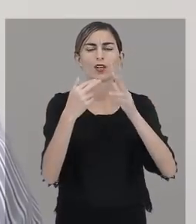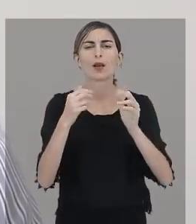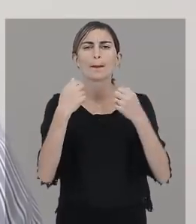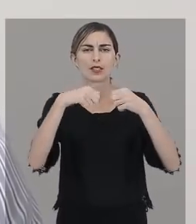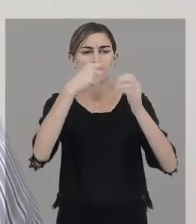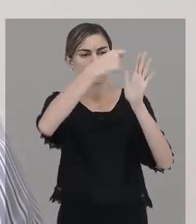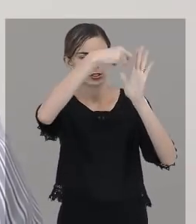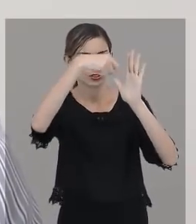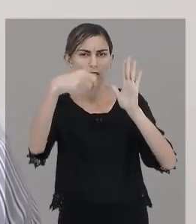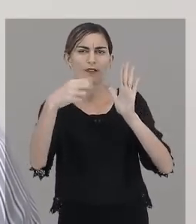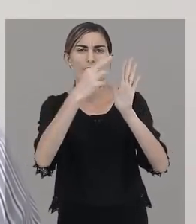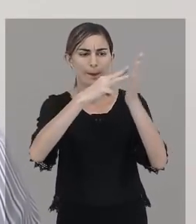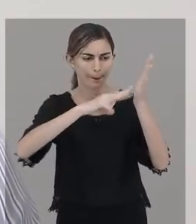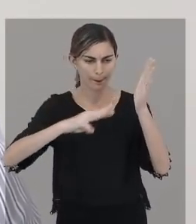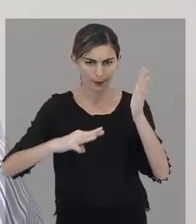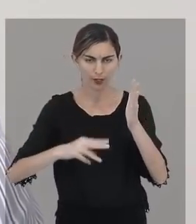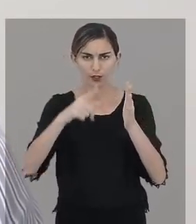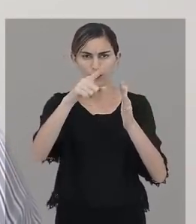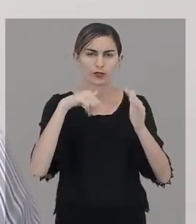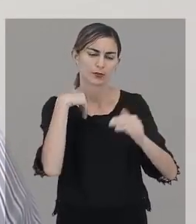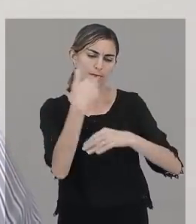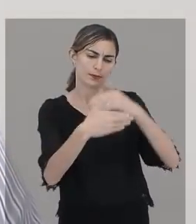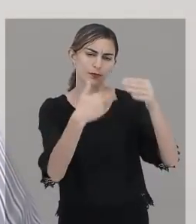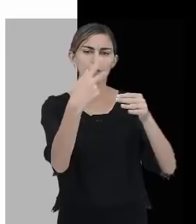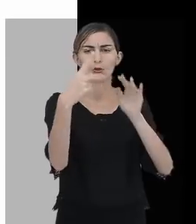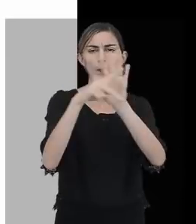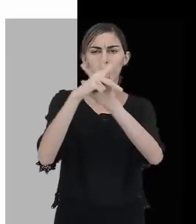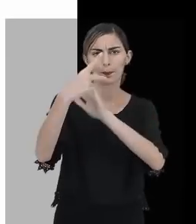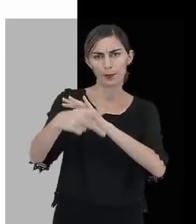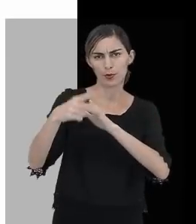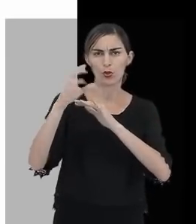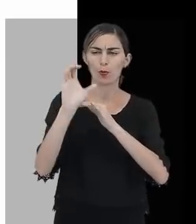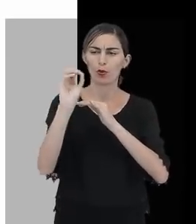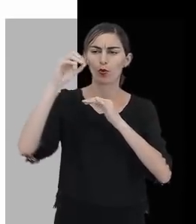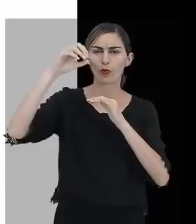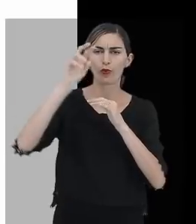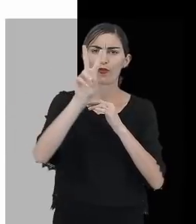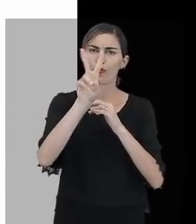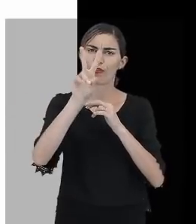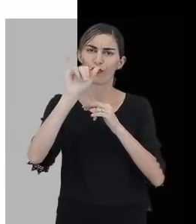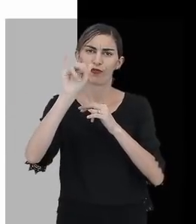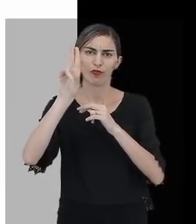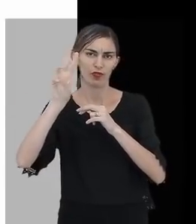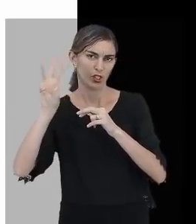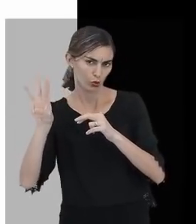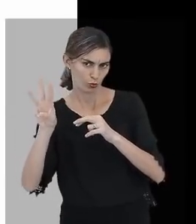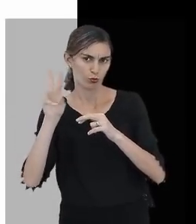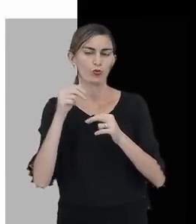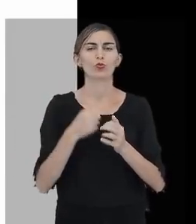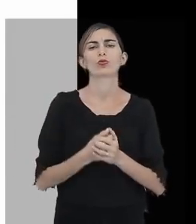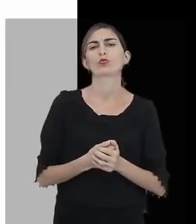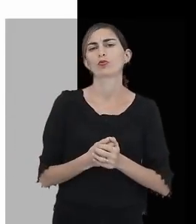sobrescrever alguns métodos para você poder desenvolver seu próprio componente, seu próprio View.